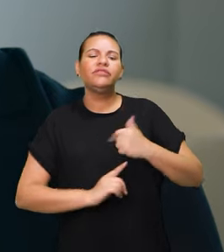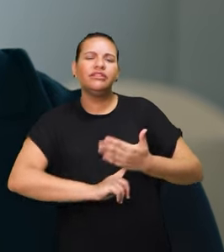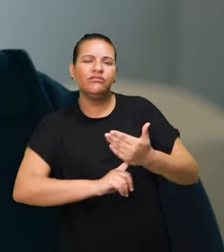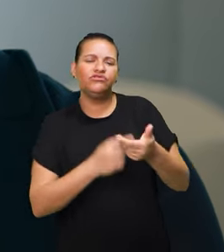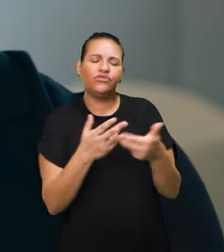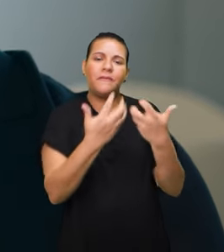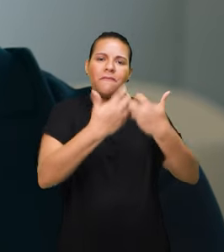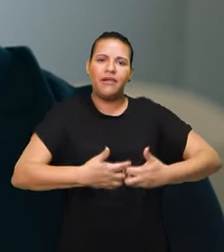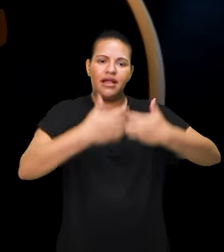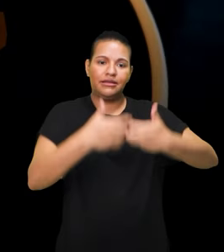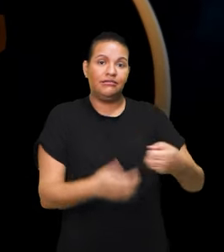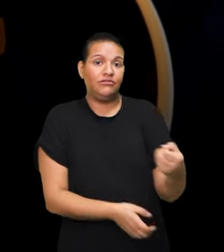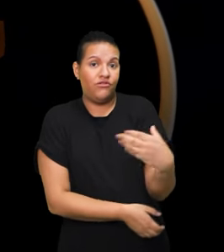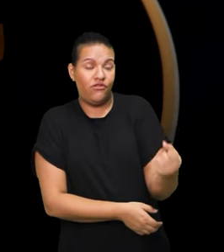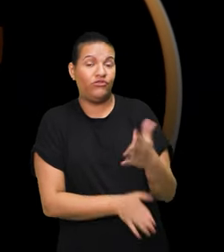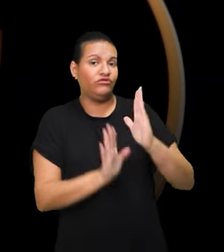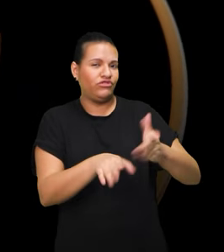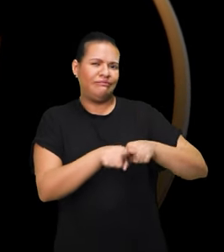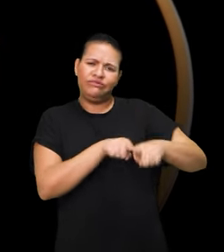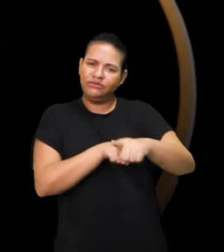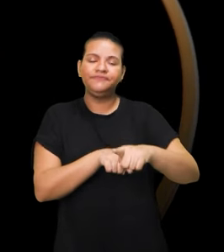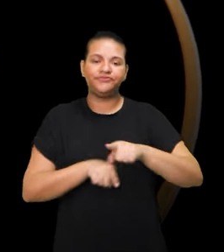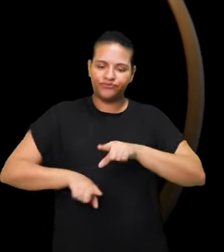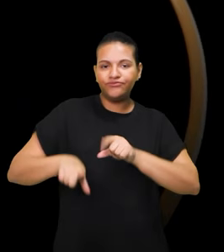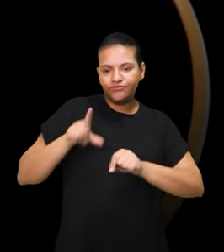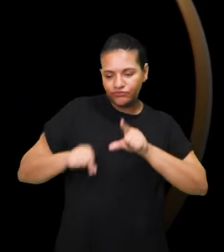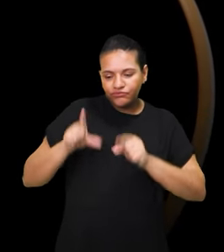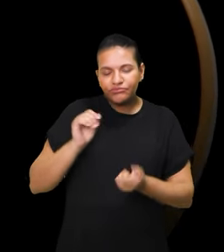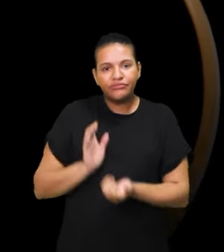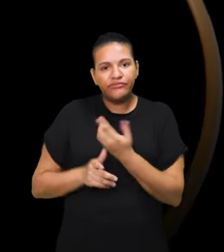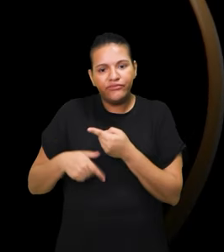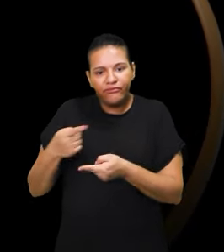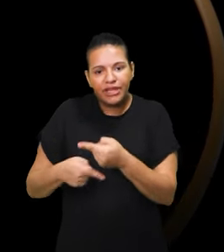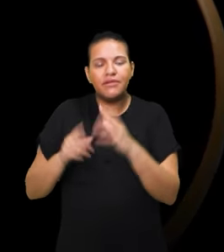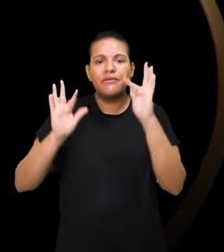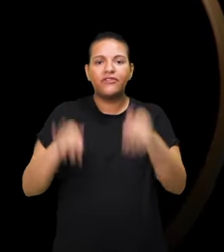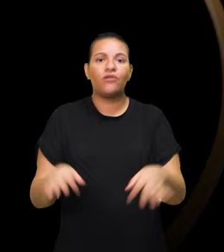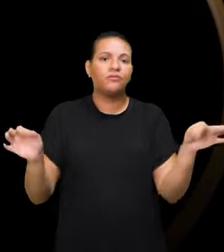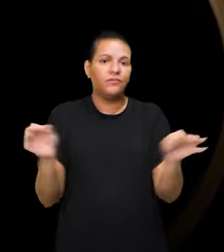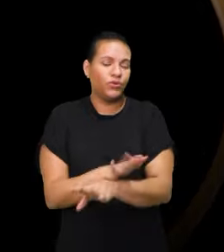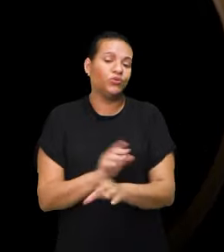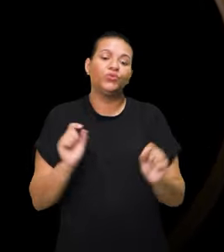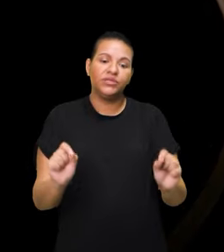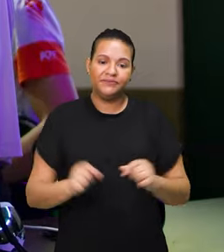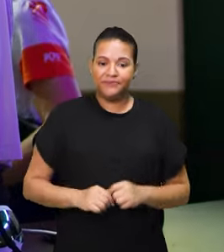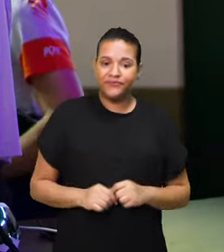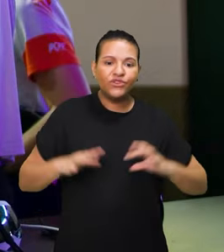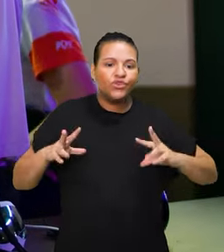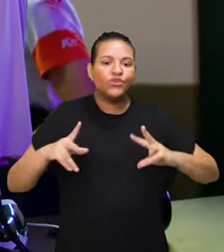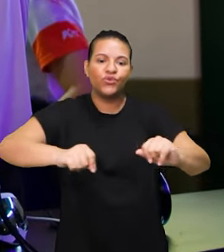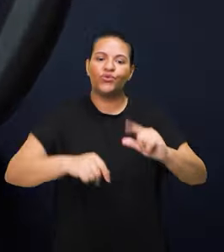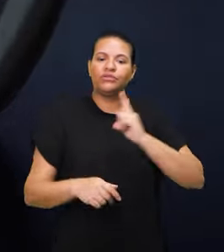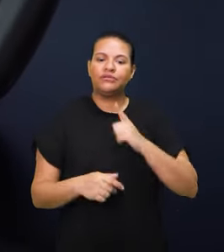maquinários também de última geração do início da escolha da matériaprima até a finalização da peça